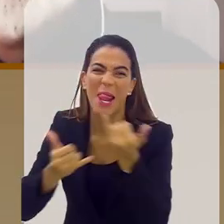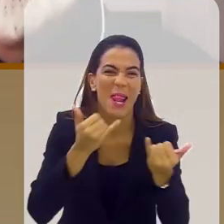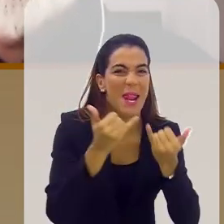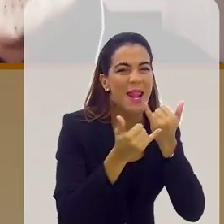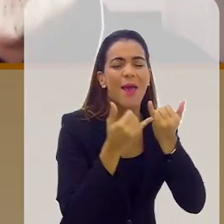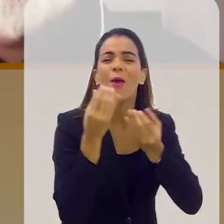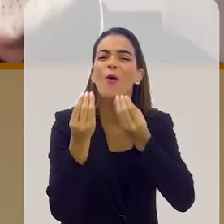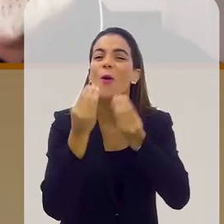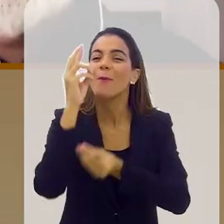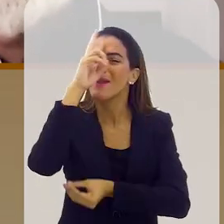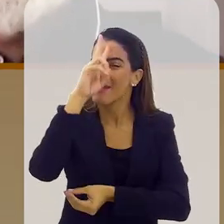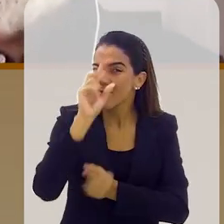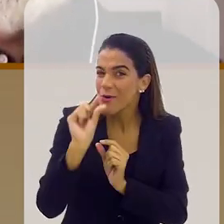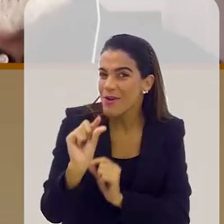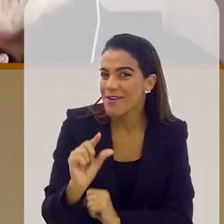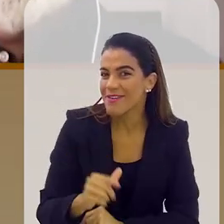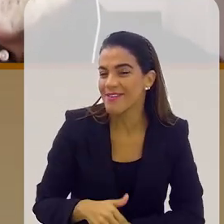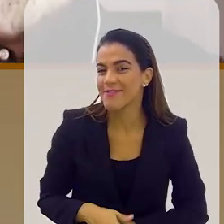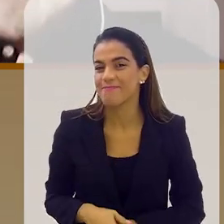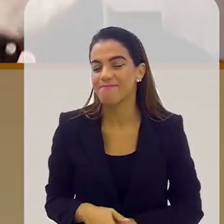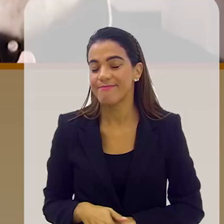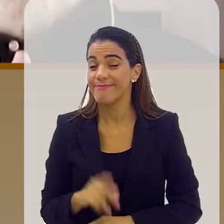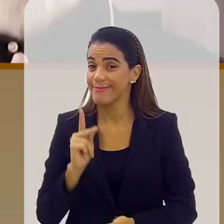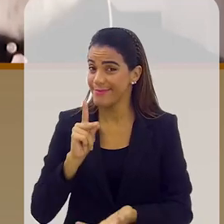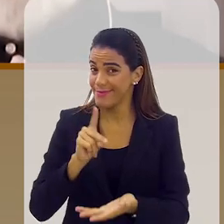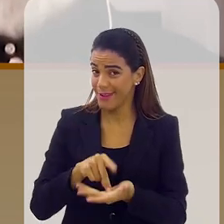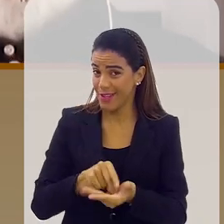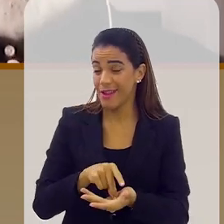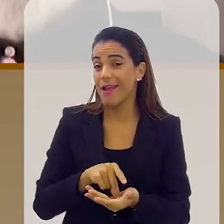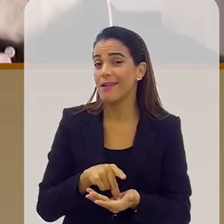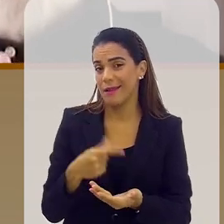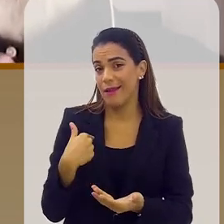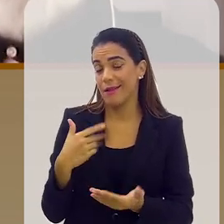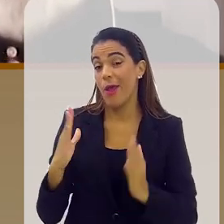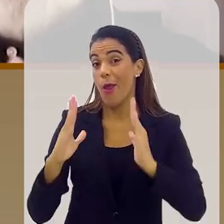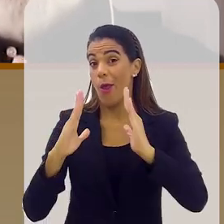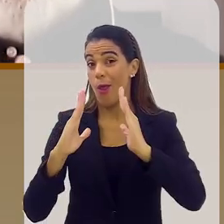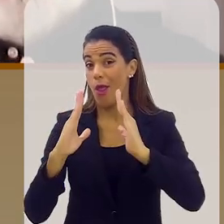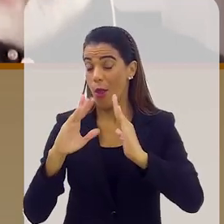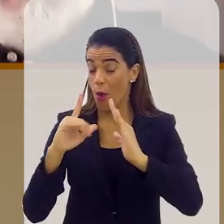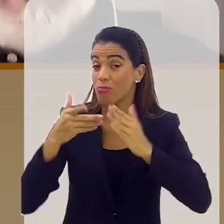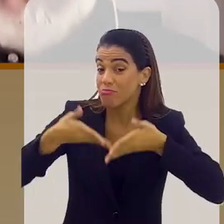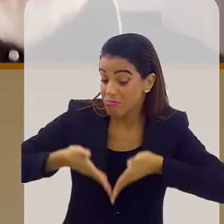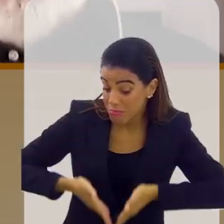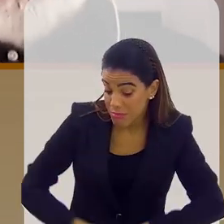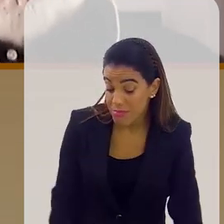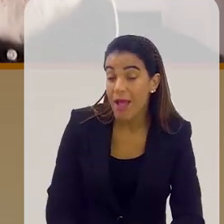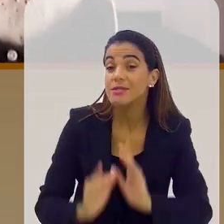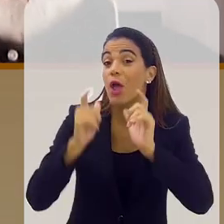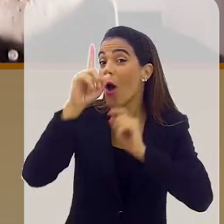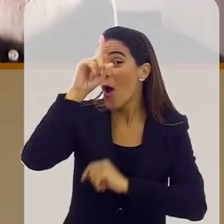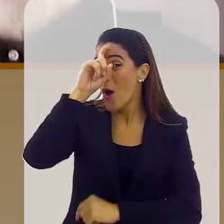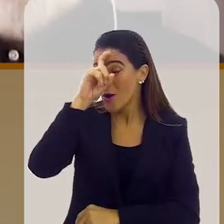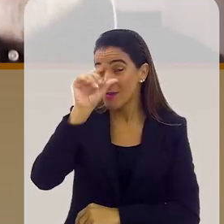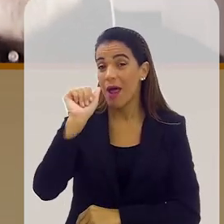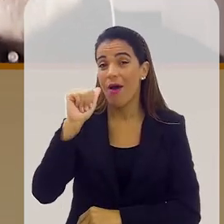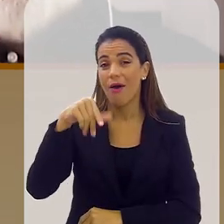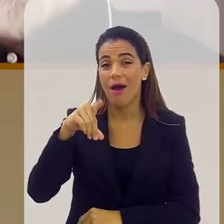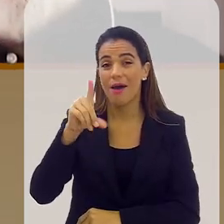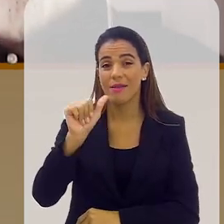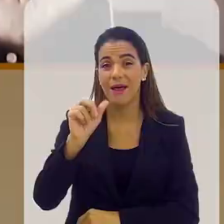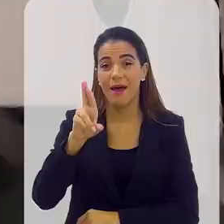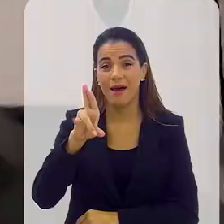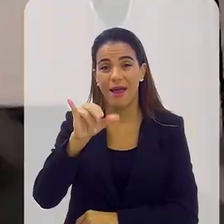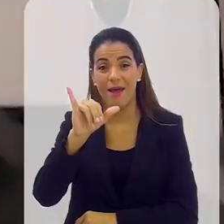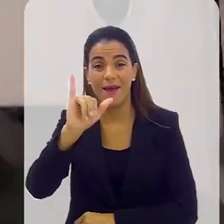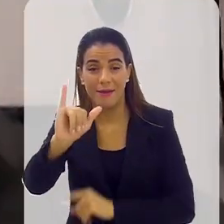queria que você lembrasse esse seu passado. Na verdade, eu nasci no Leblon, na verdade, eu nasci no Hospital do Andaraí, que antigamente era o